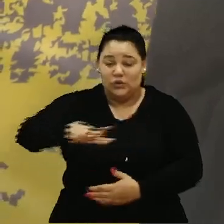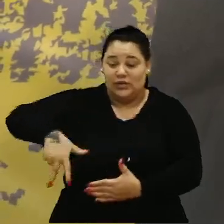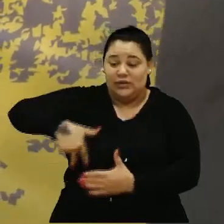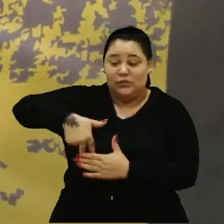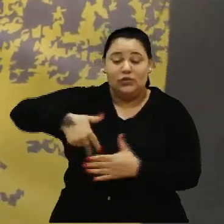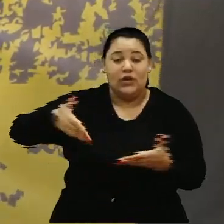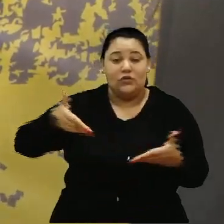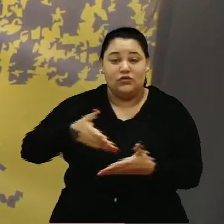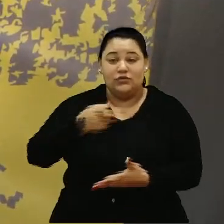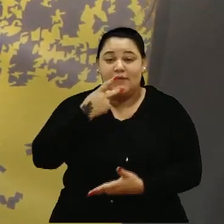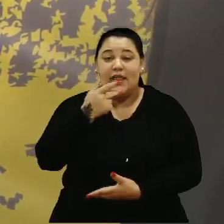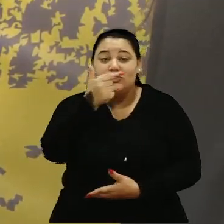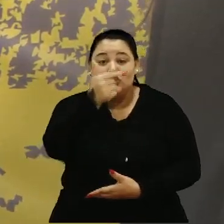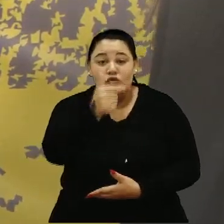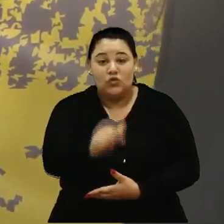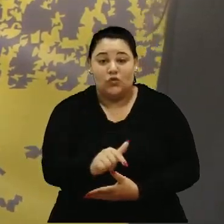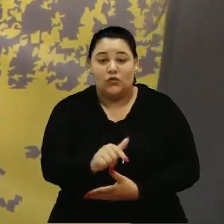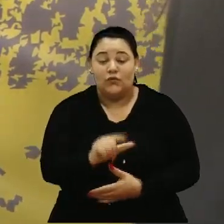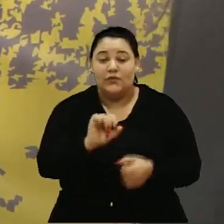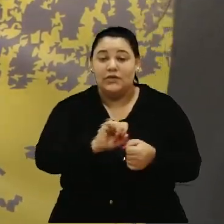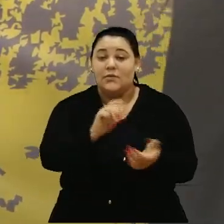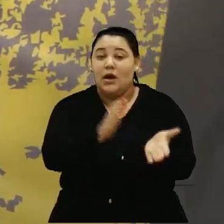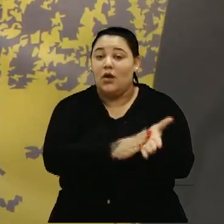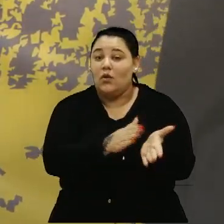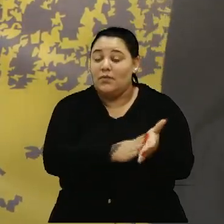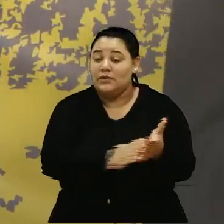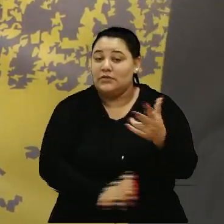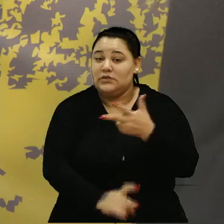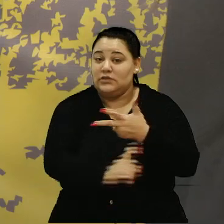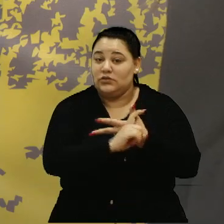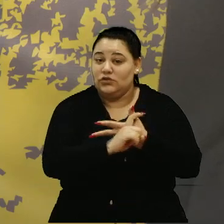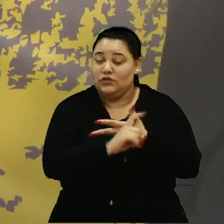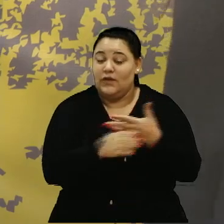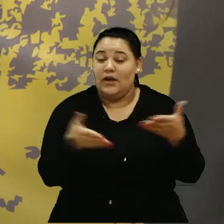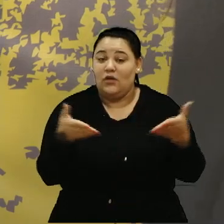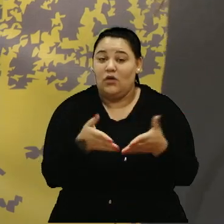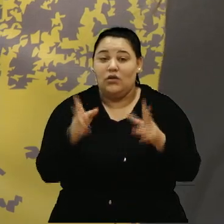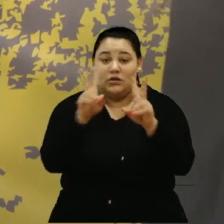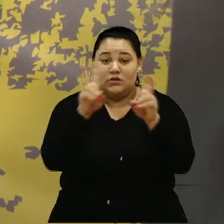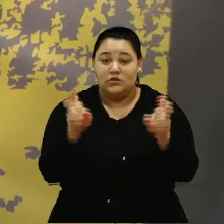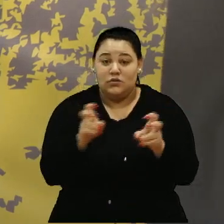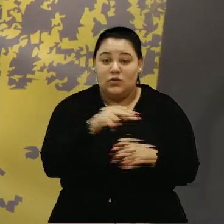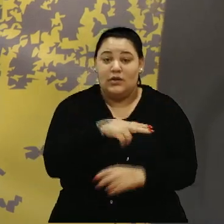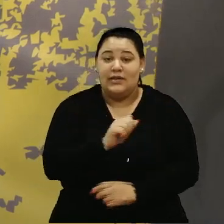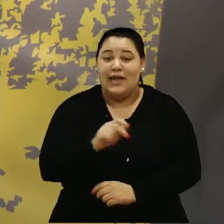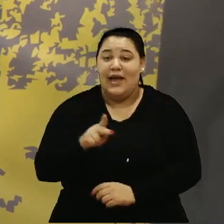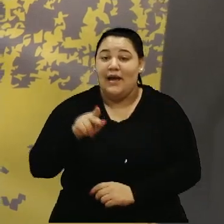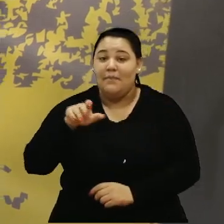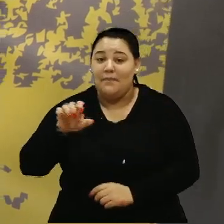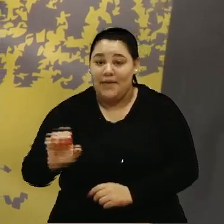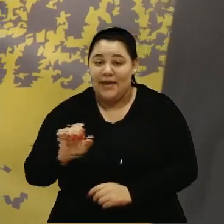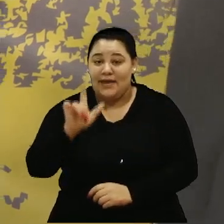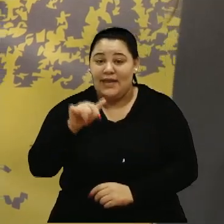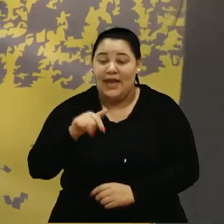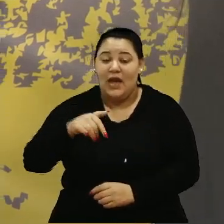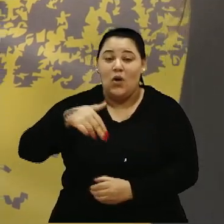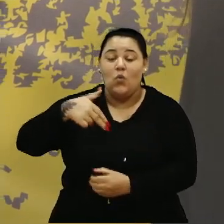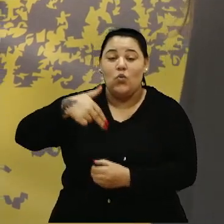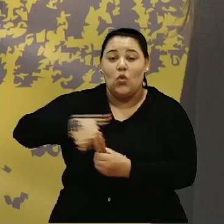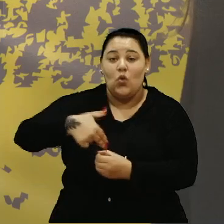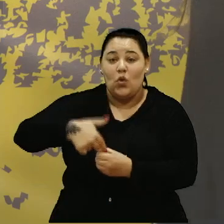na tribuna novamente para fazer uma cobrança ao executivo. Agora o assunto é o NAP, que é o Núcleo de Atendimento